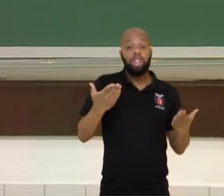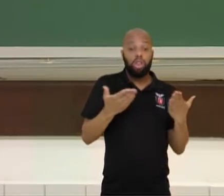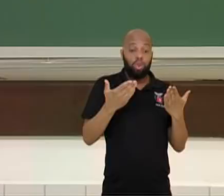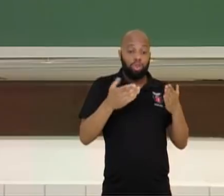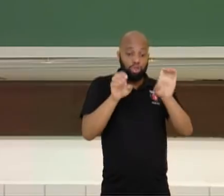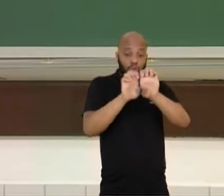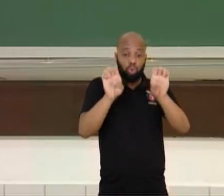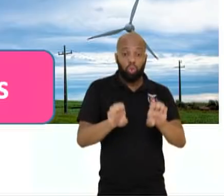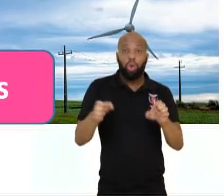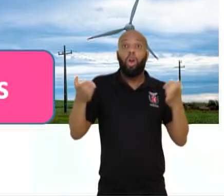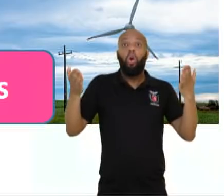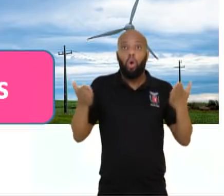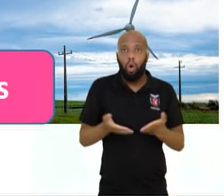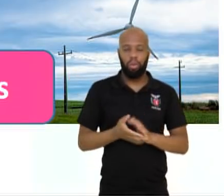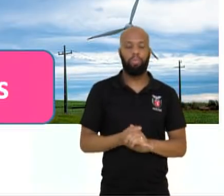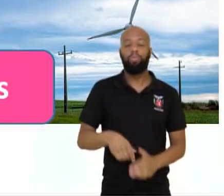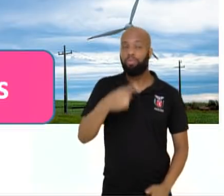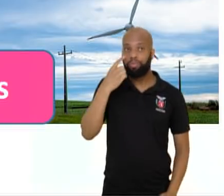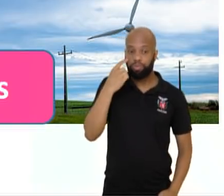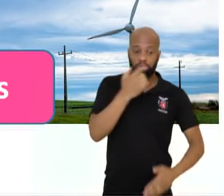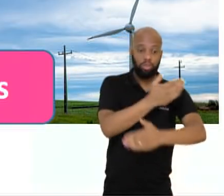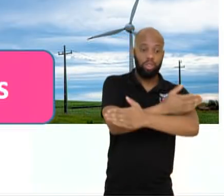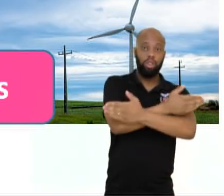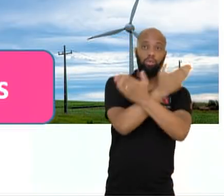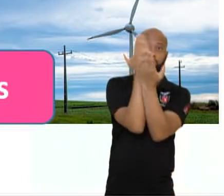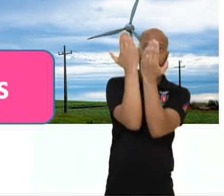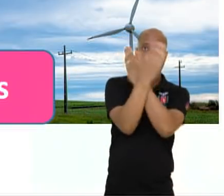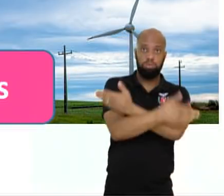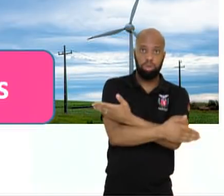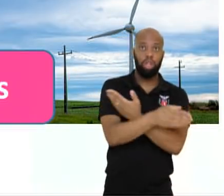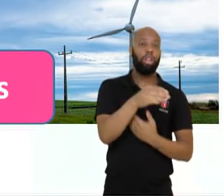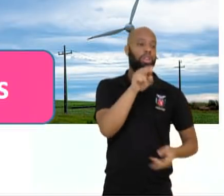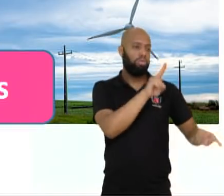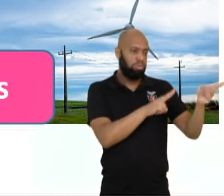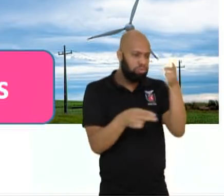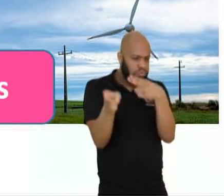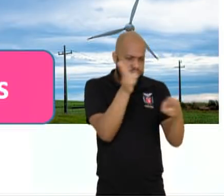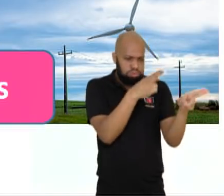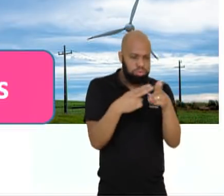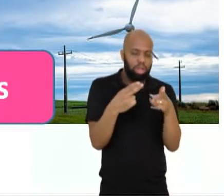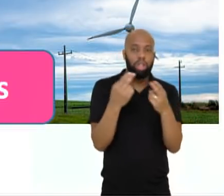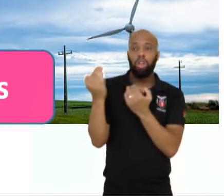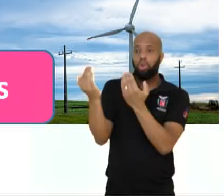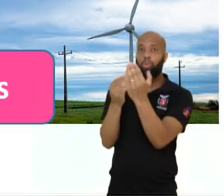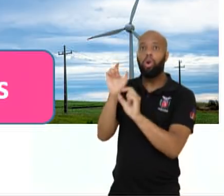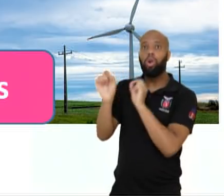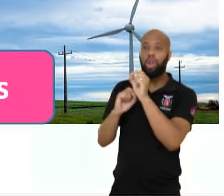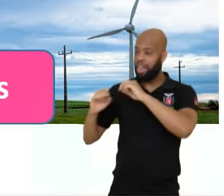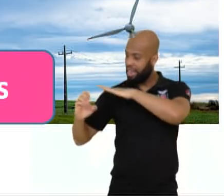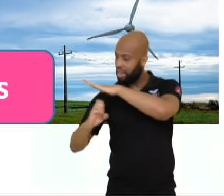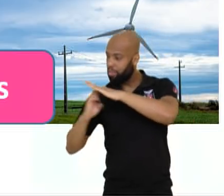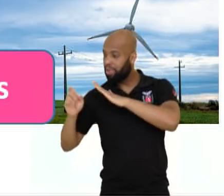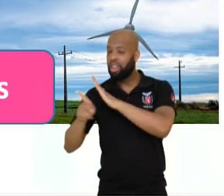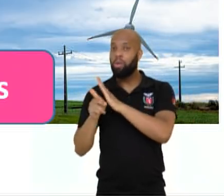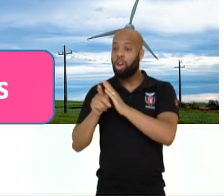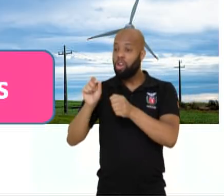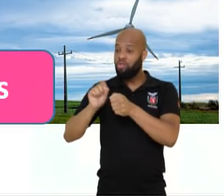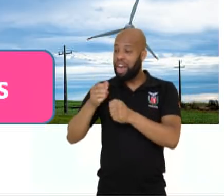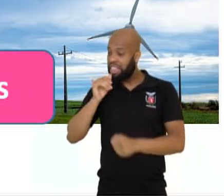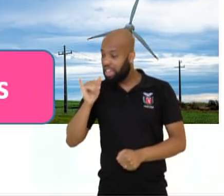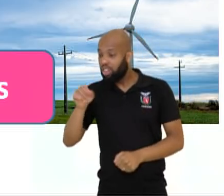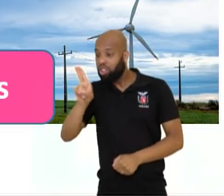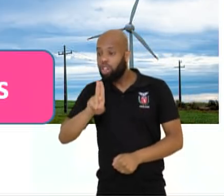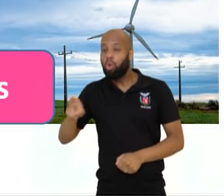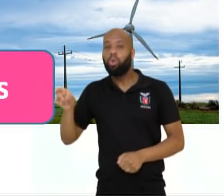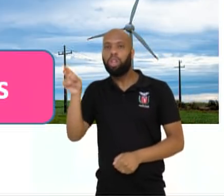utiliza hoje. Então, primeiro aqui, ó, o moinho de vento, a gente pode comparar com as usinas eólicas. Tanto um